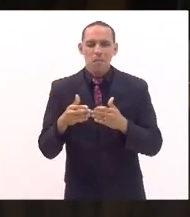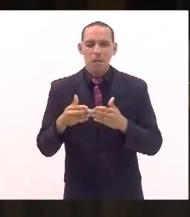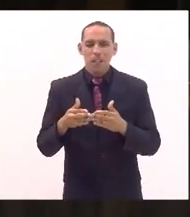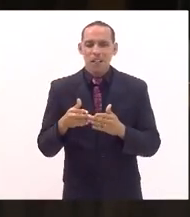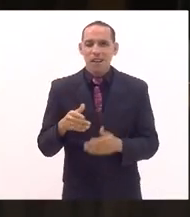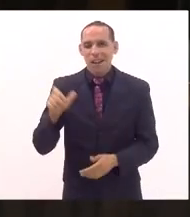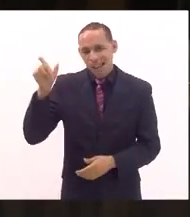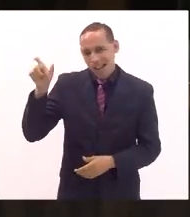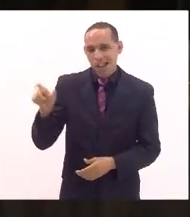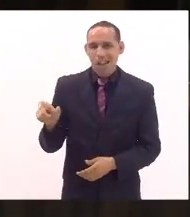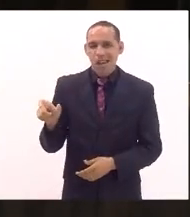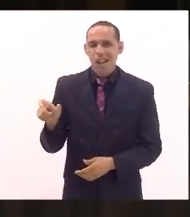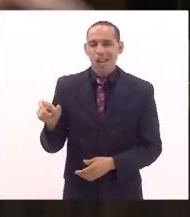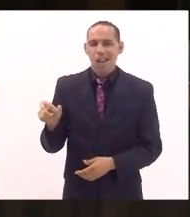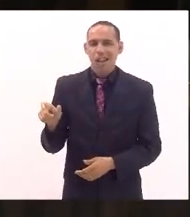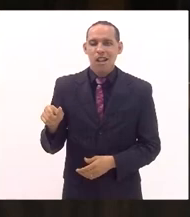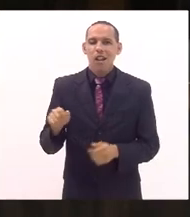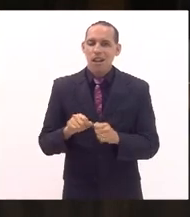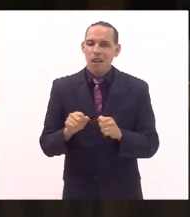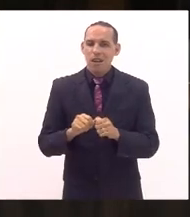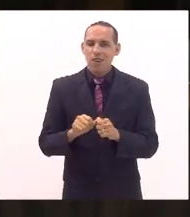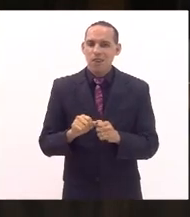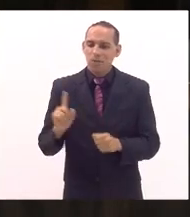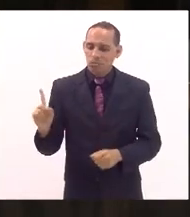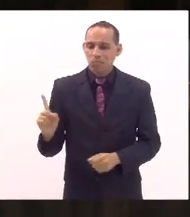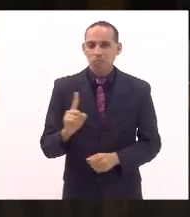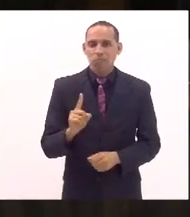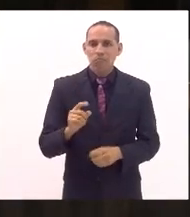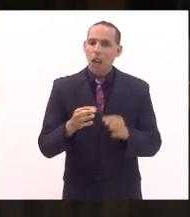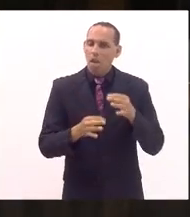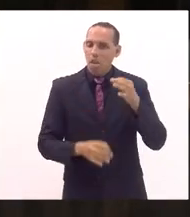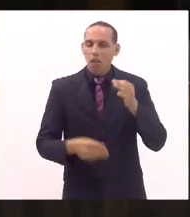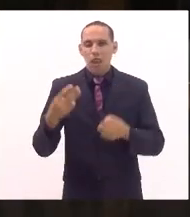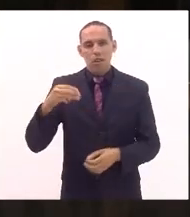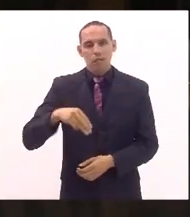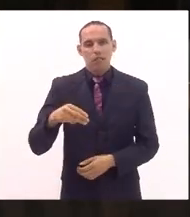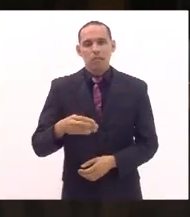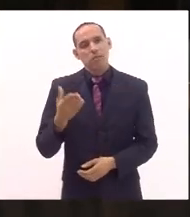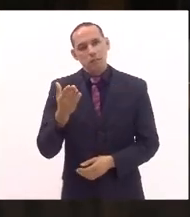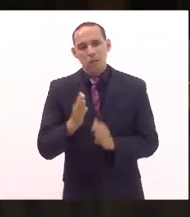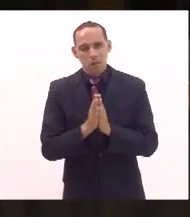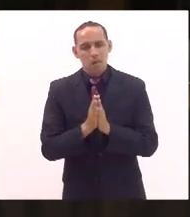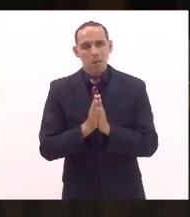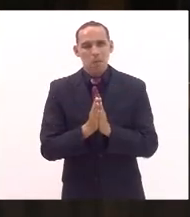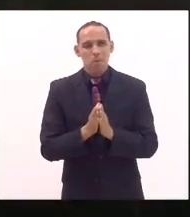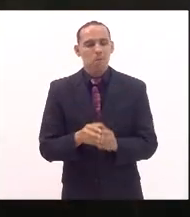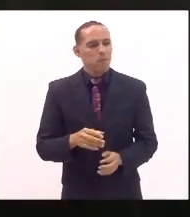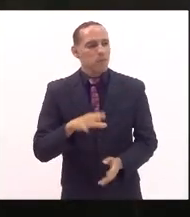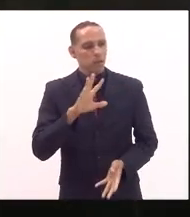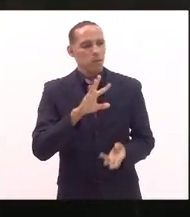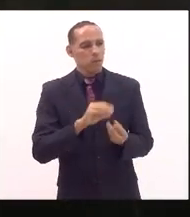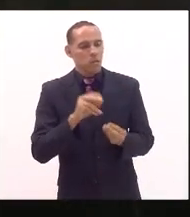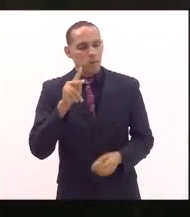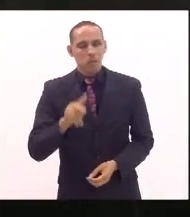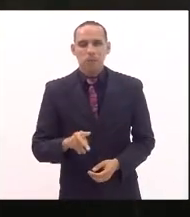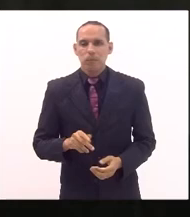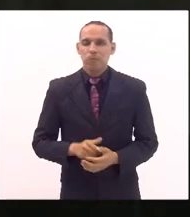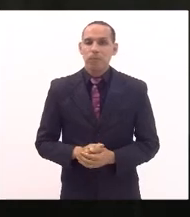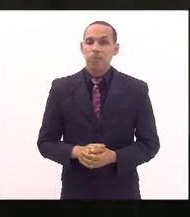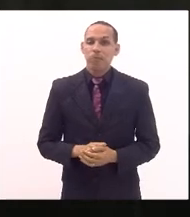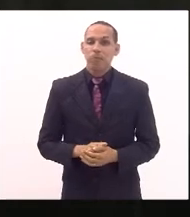gelada ela recebeu e ela fez daí e Estendeu muito mais de três minutos então por favor para concluir o seu presidente